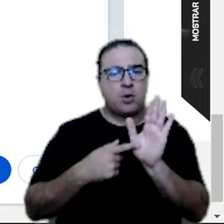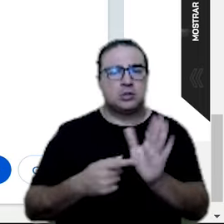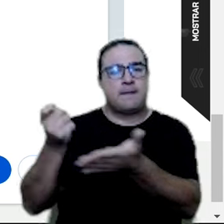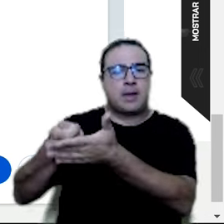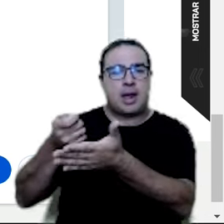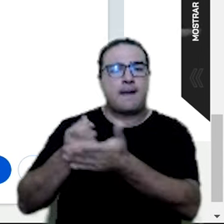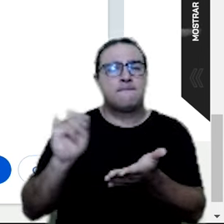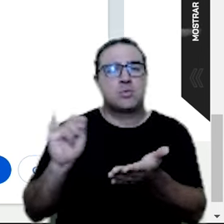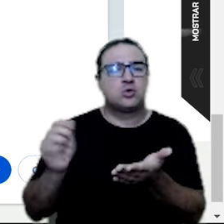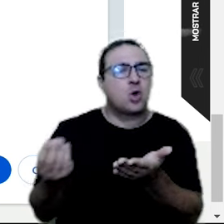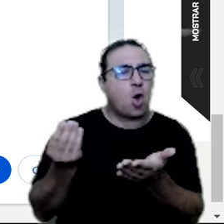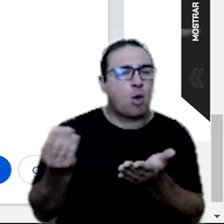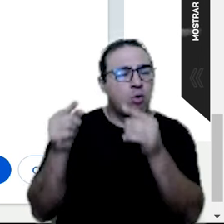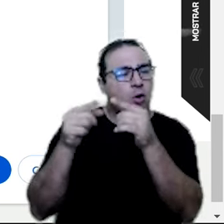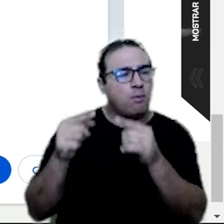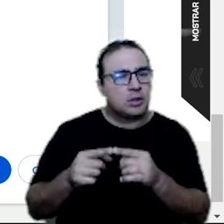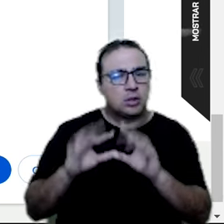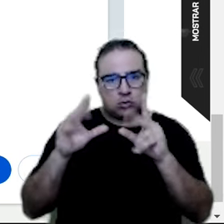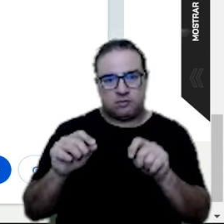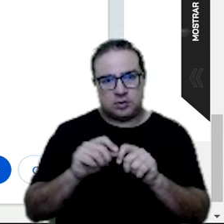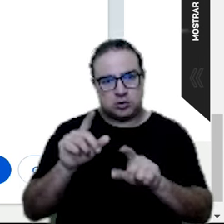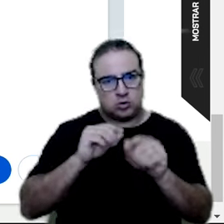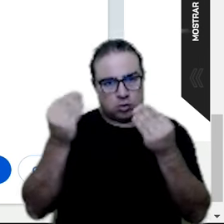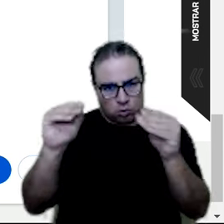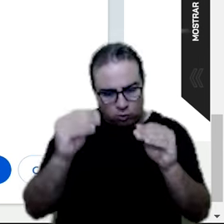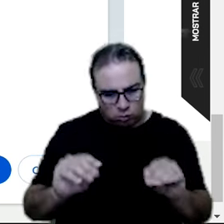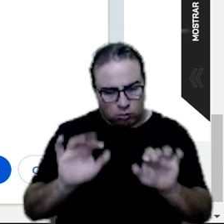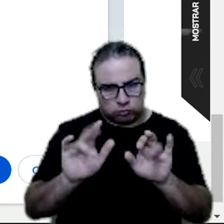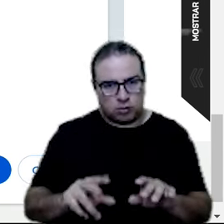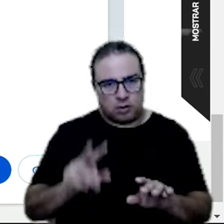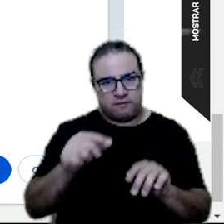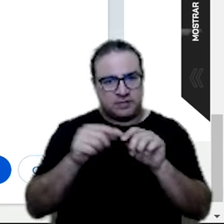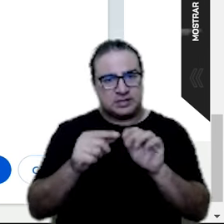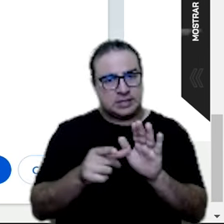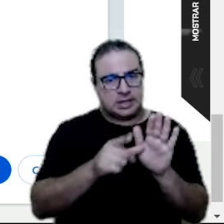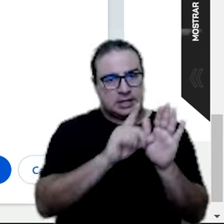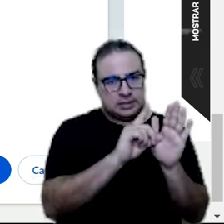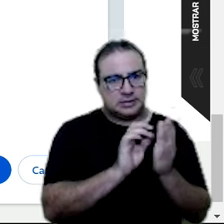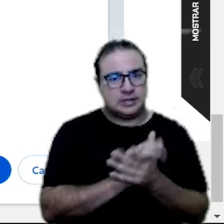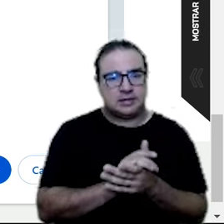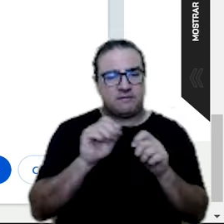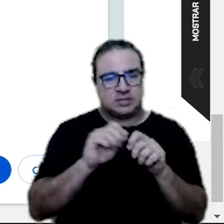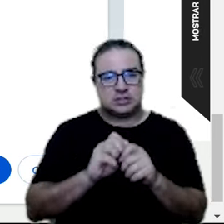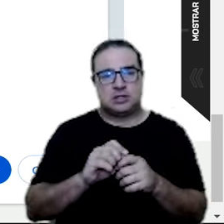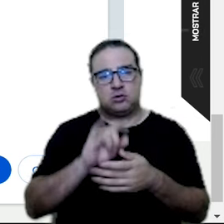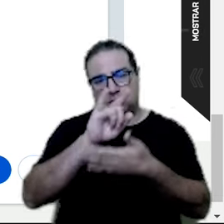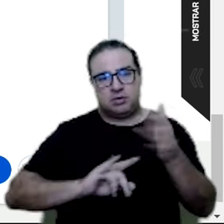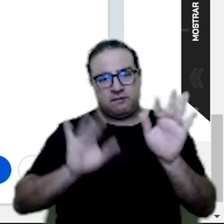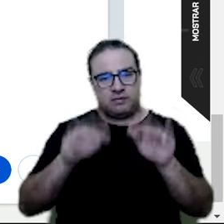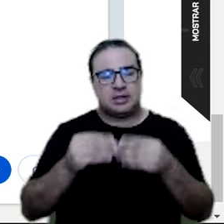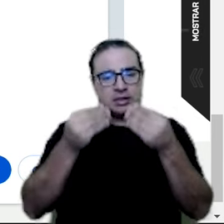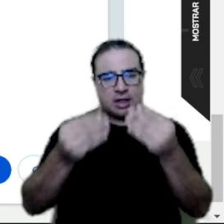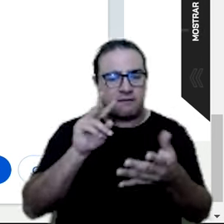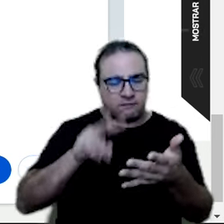tributária né condizente com aqu com tudo aquilo que a gente eh vislumbrou ali antes da emissão do documento